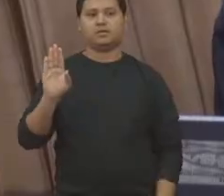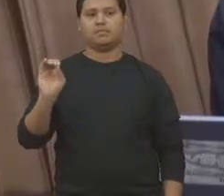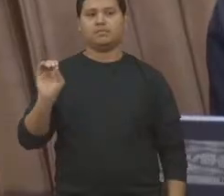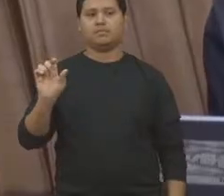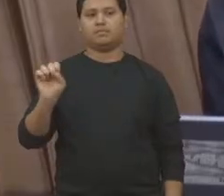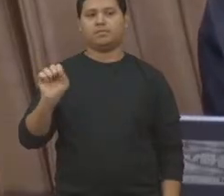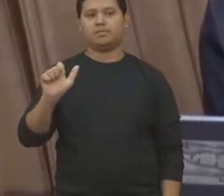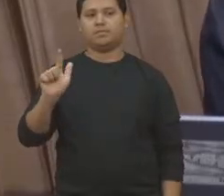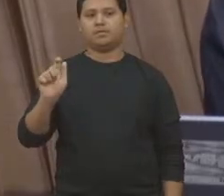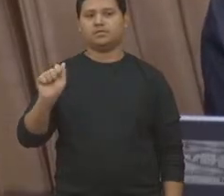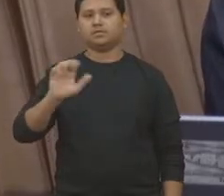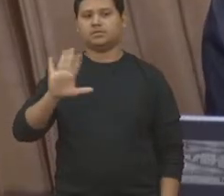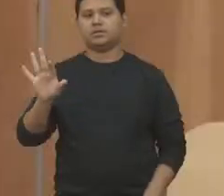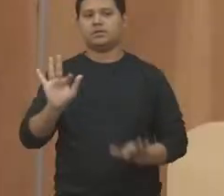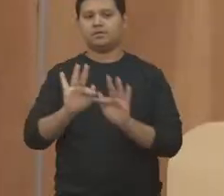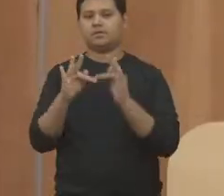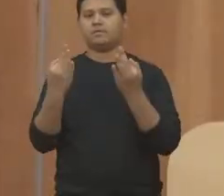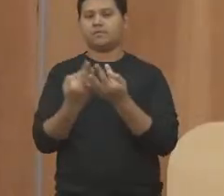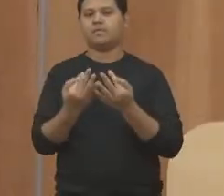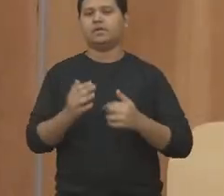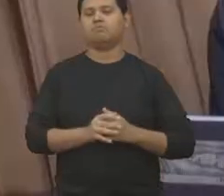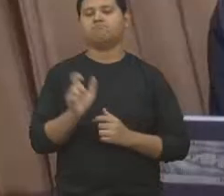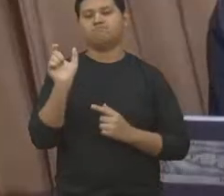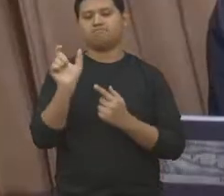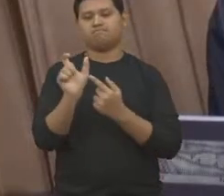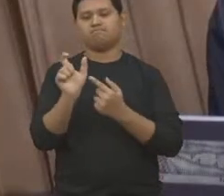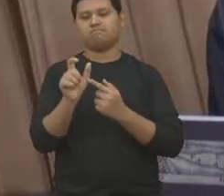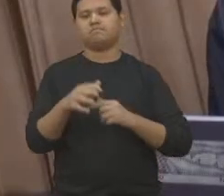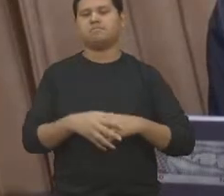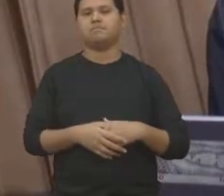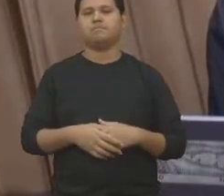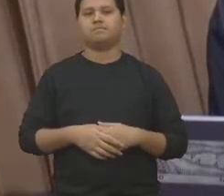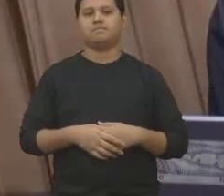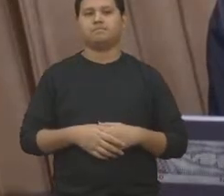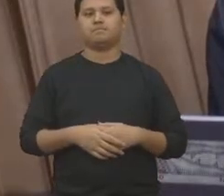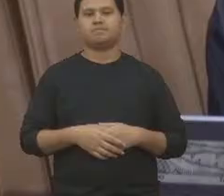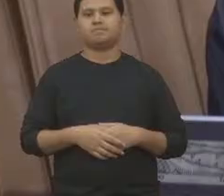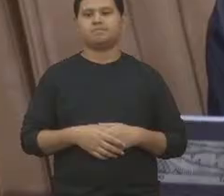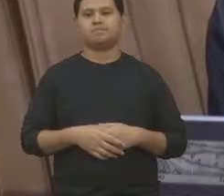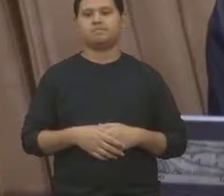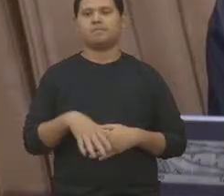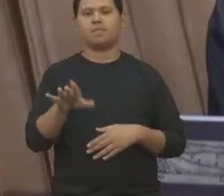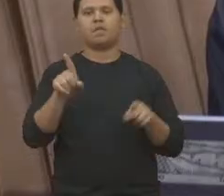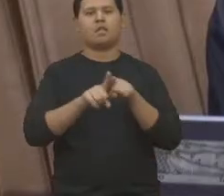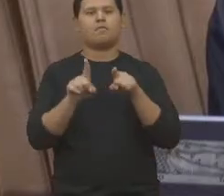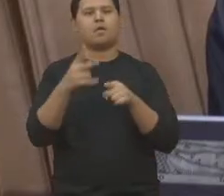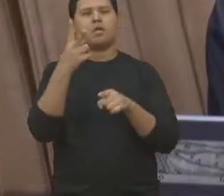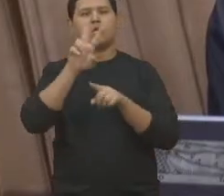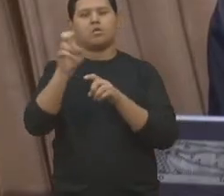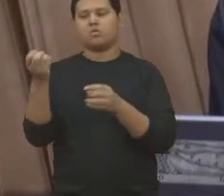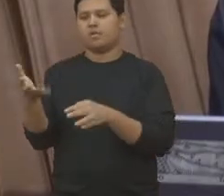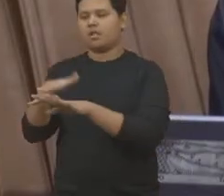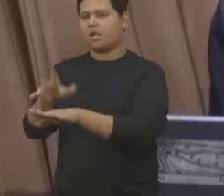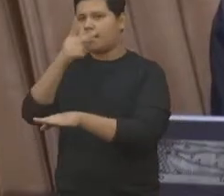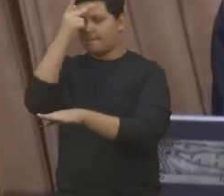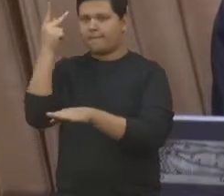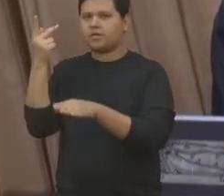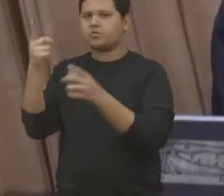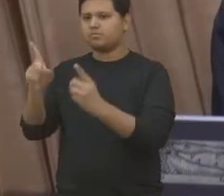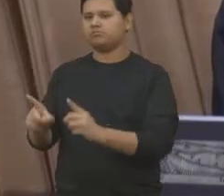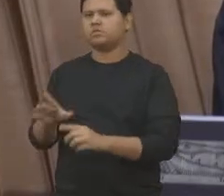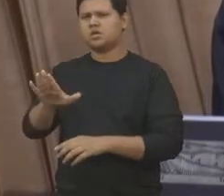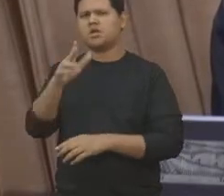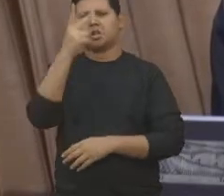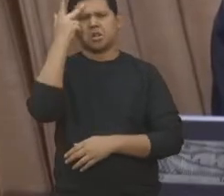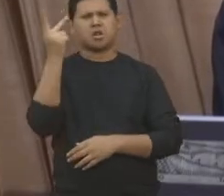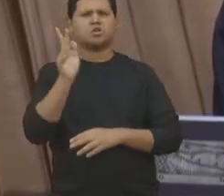Vocês vão Isso, exatamente. Também fala aqui na assistência social sobre a implantação da unidade residencial inclusiva para pessoas com deficiência. Eu